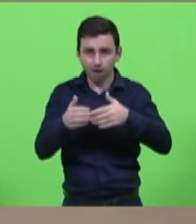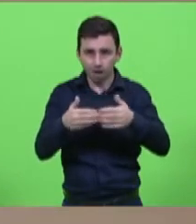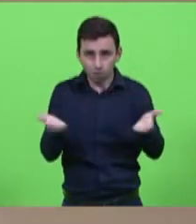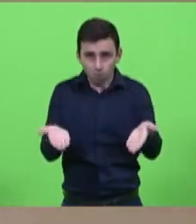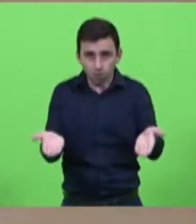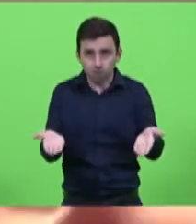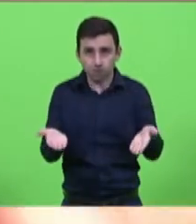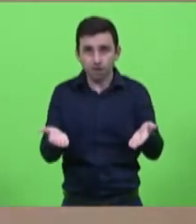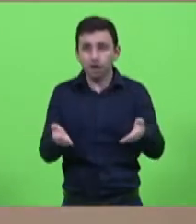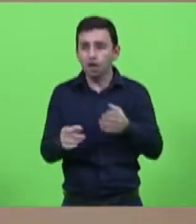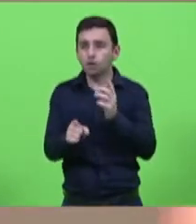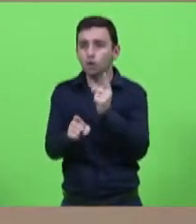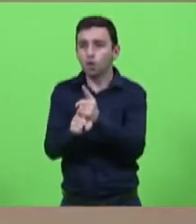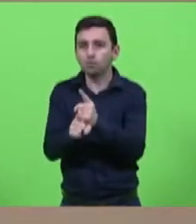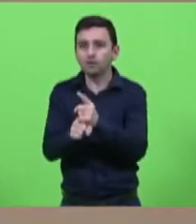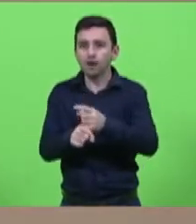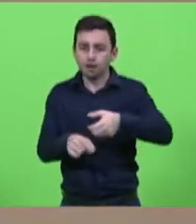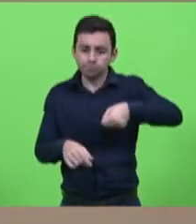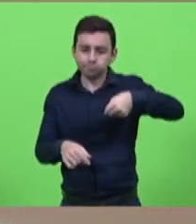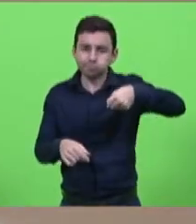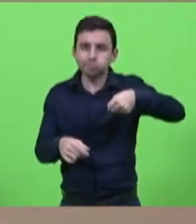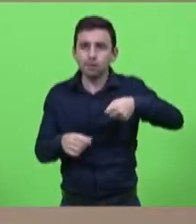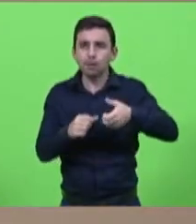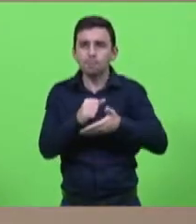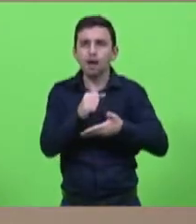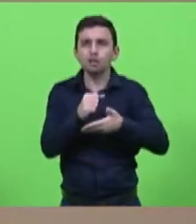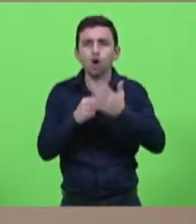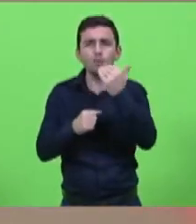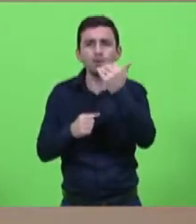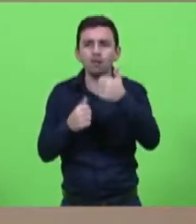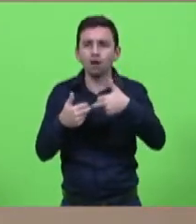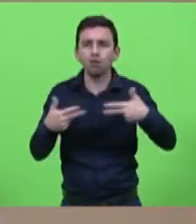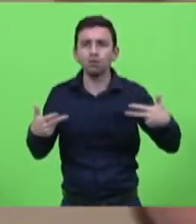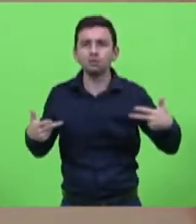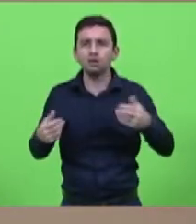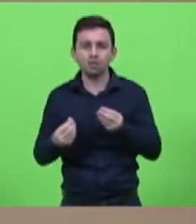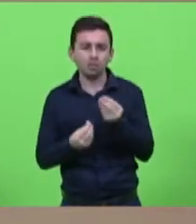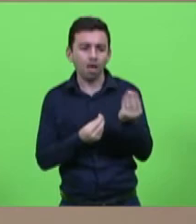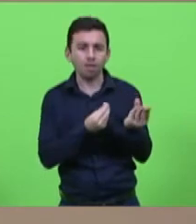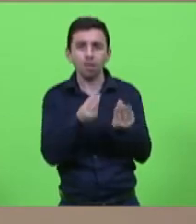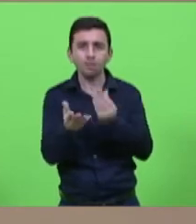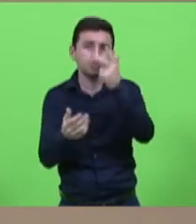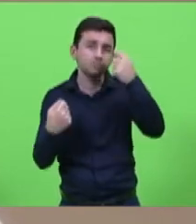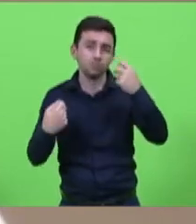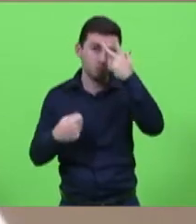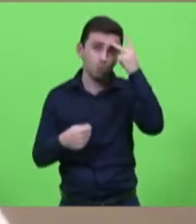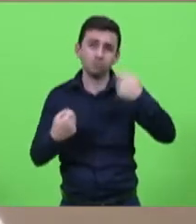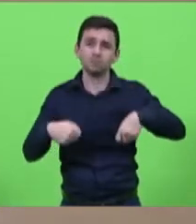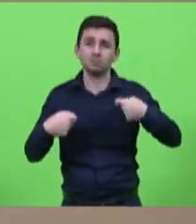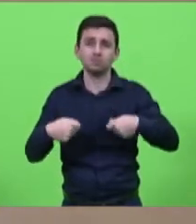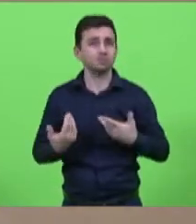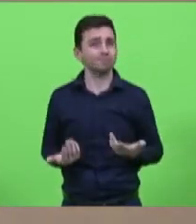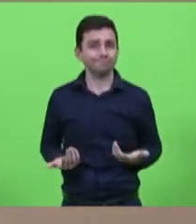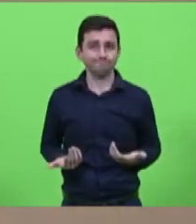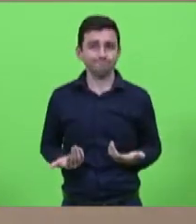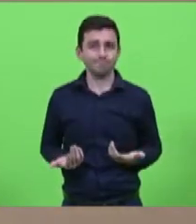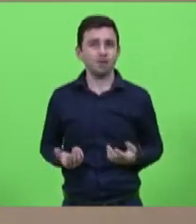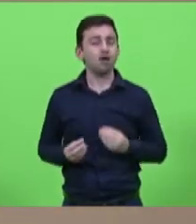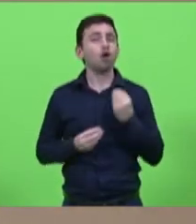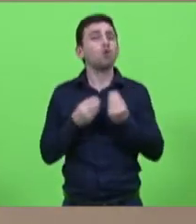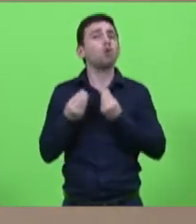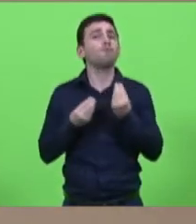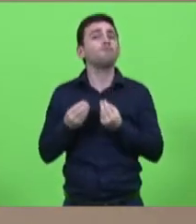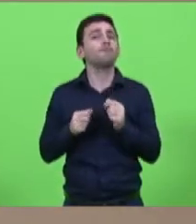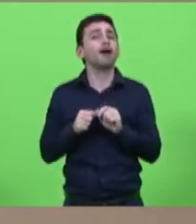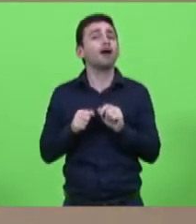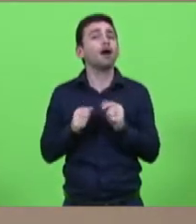ali uma cesta básica pronta para doar para alguém que esteja necessitando. Então, como que a gente faz? Nesse